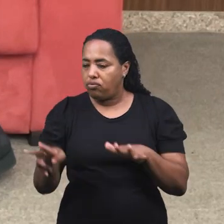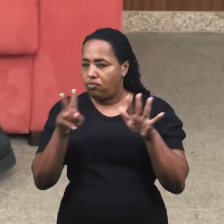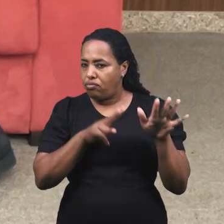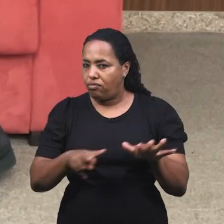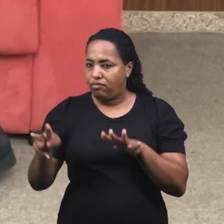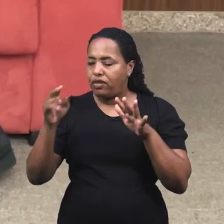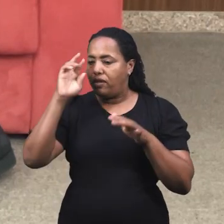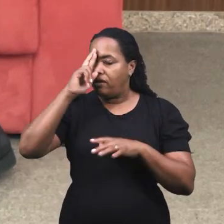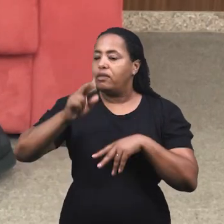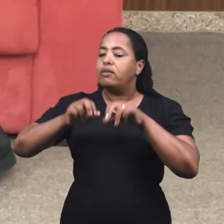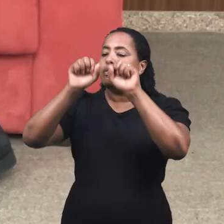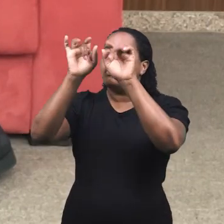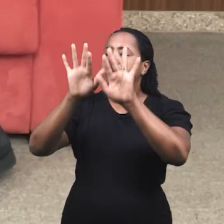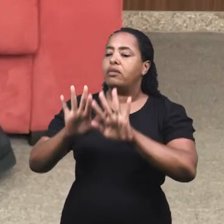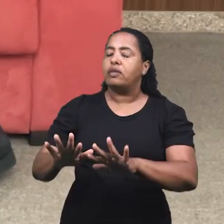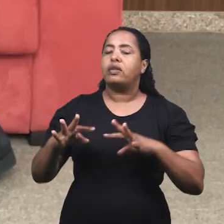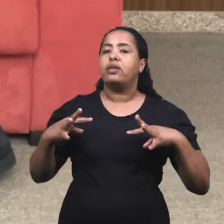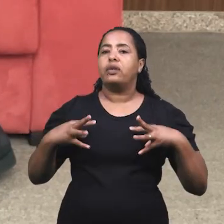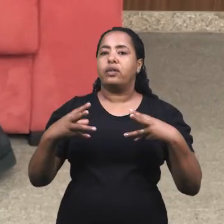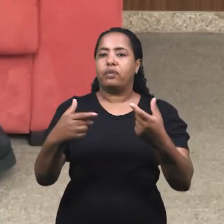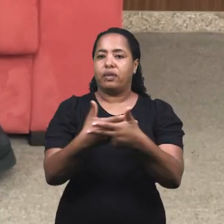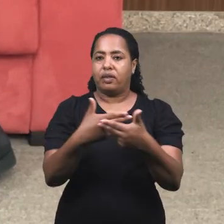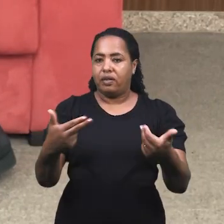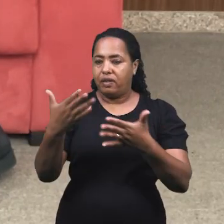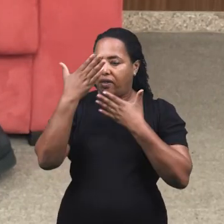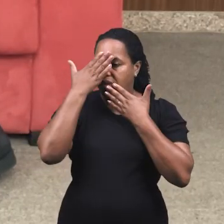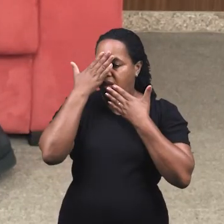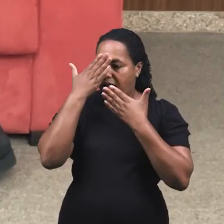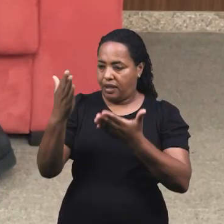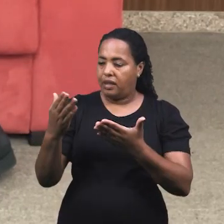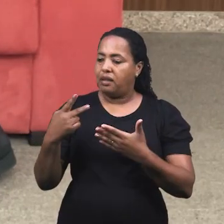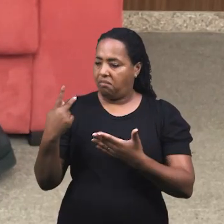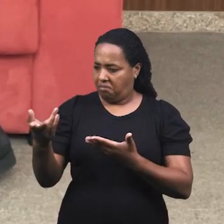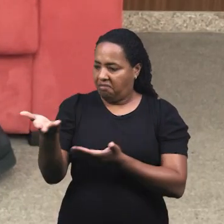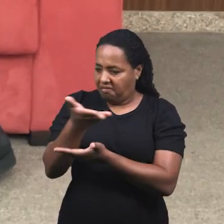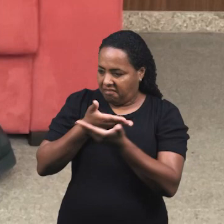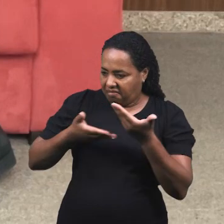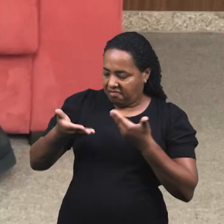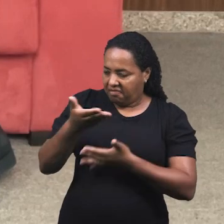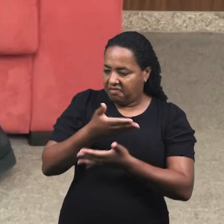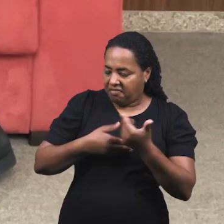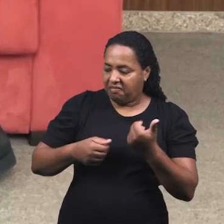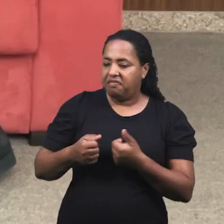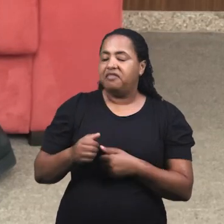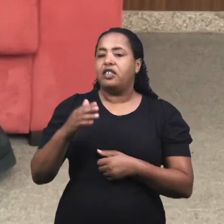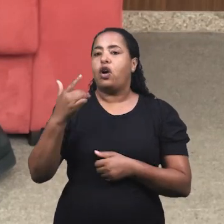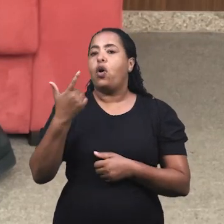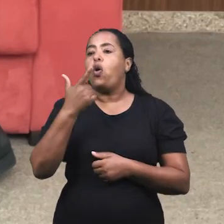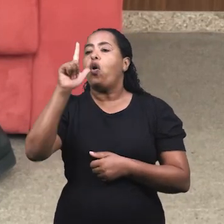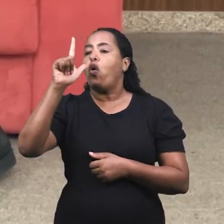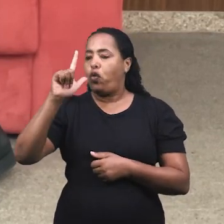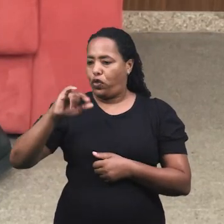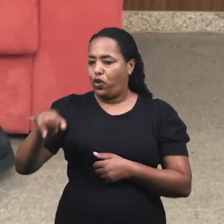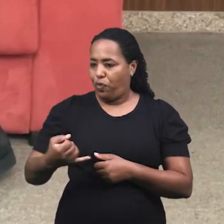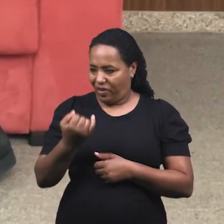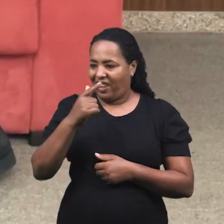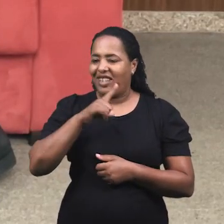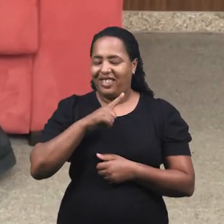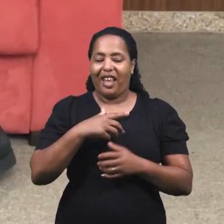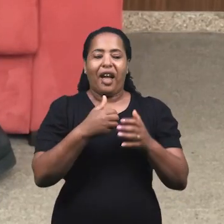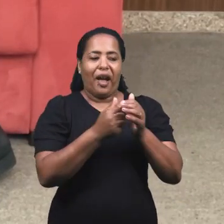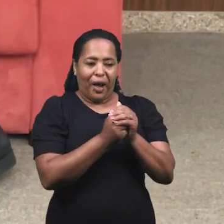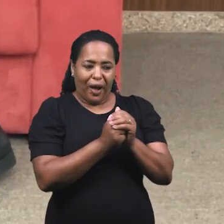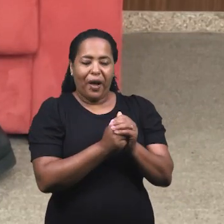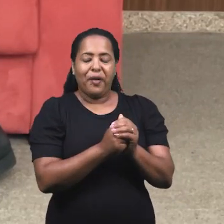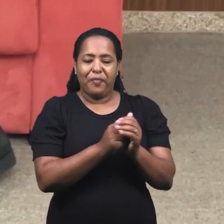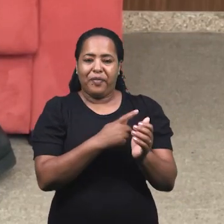importante, mas no dia a dia da igreja, e que o Senhor prospere vocês em todas as coisas. Agradecemos aqui a sua participação e saiba que